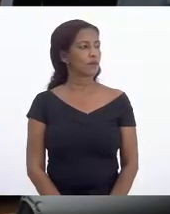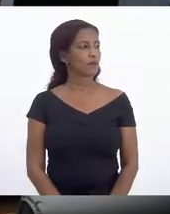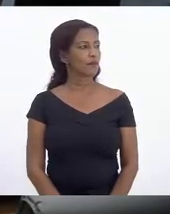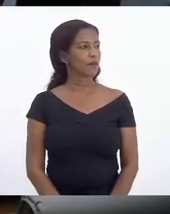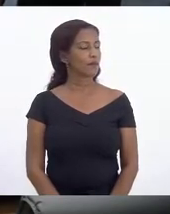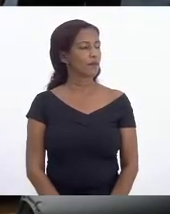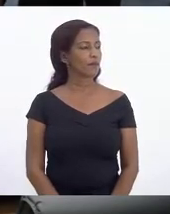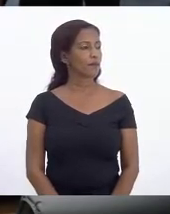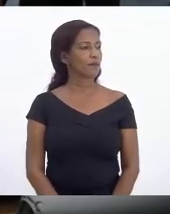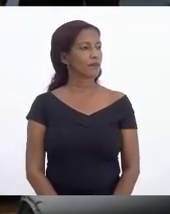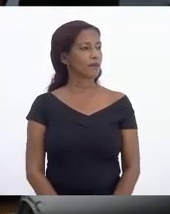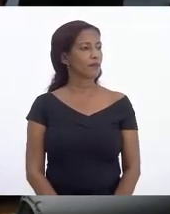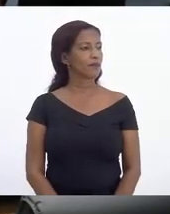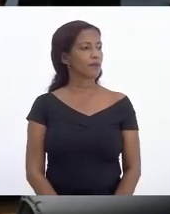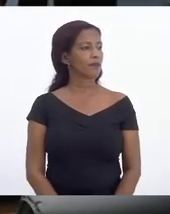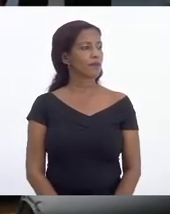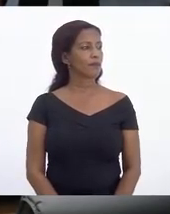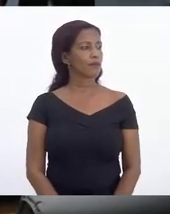Oi, querida.